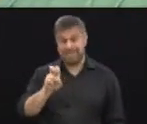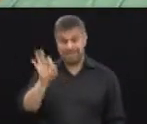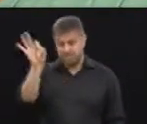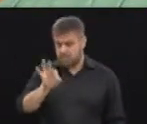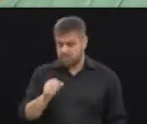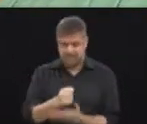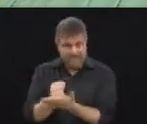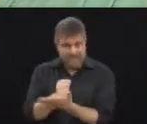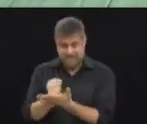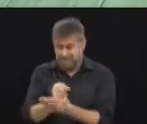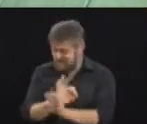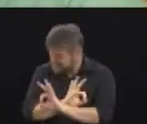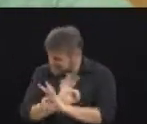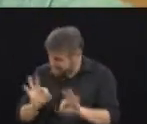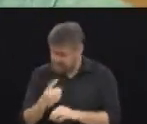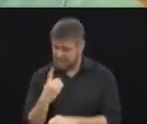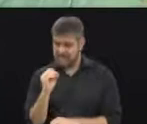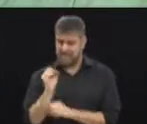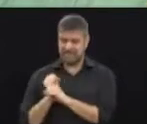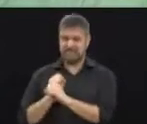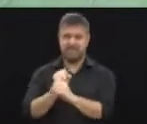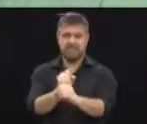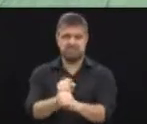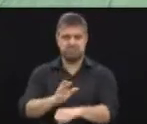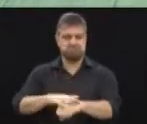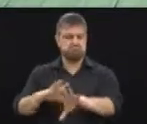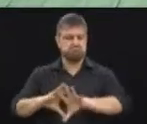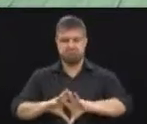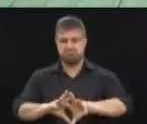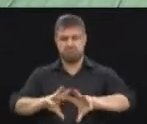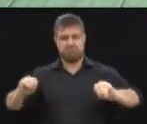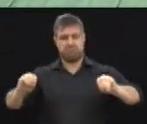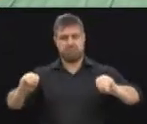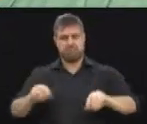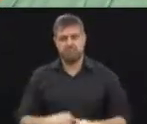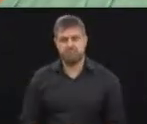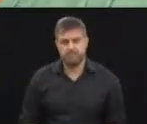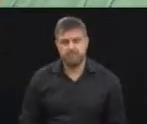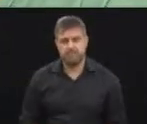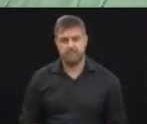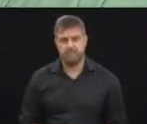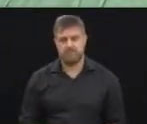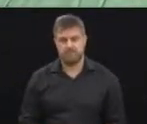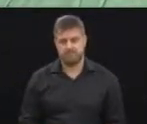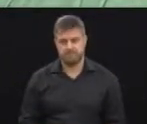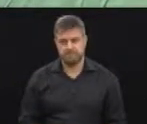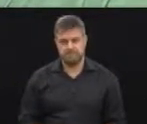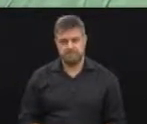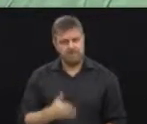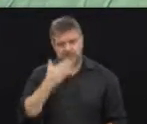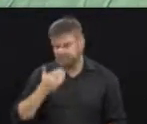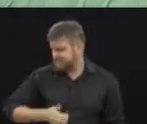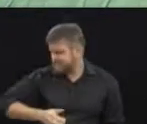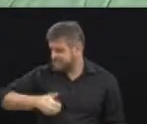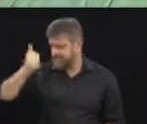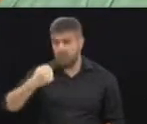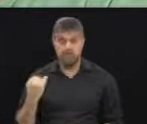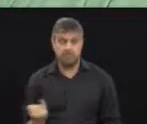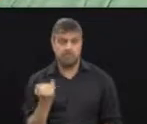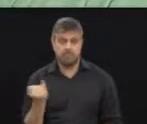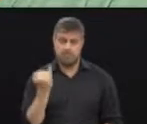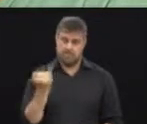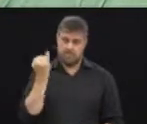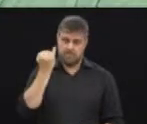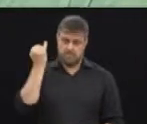85% dos pacientes sem medicação. Em 10 anos, você tem 65% dos pacientes sem medicação. Então, uma melhora